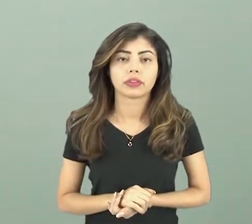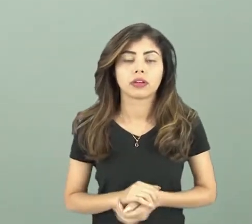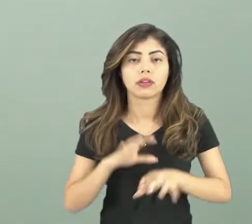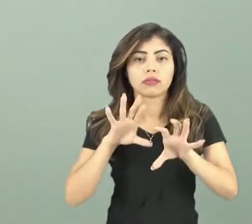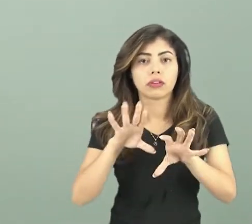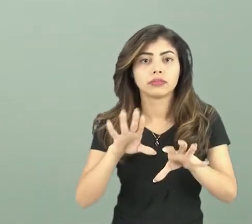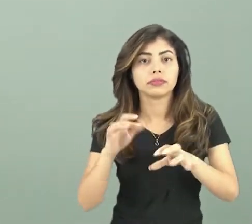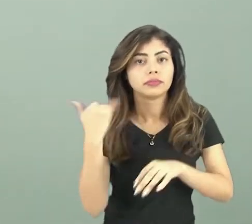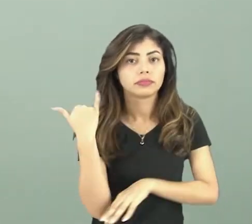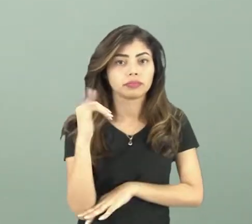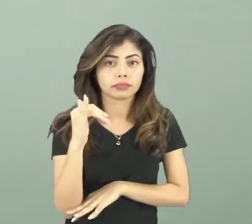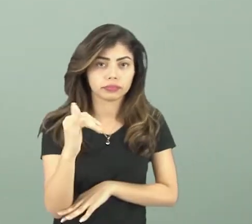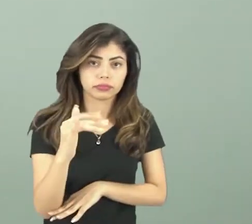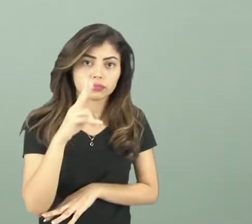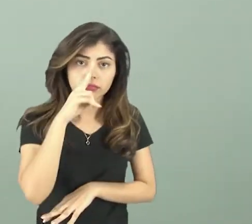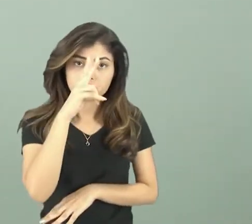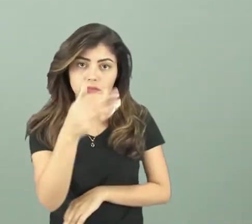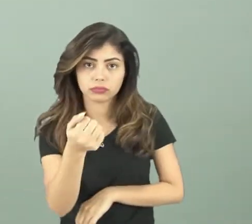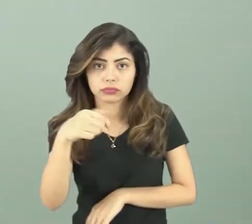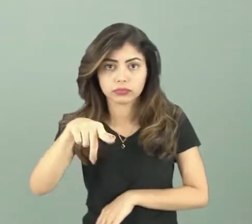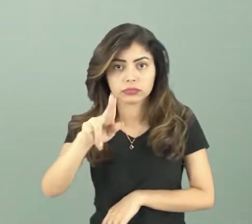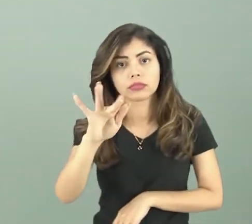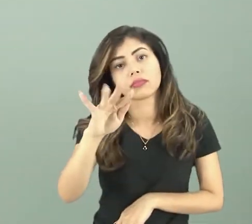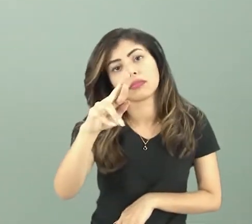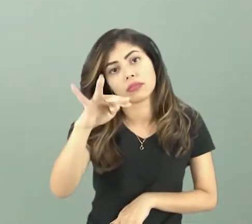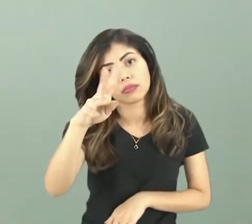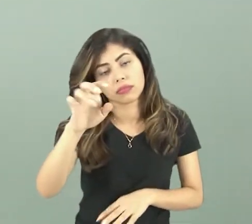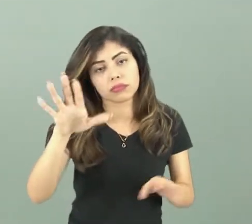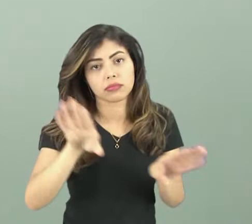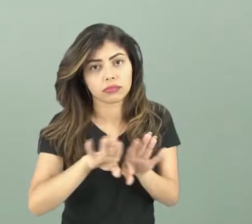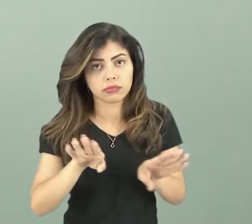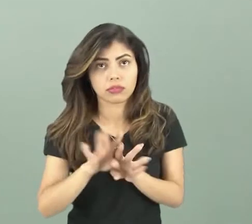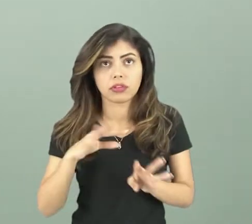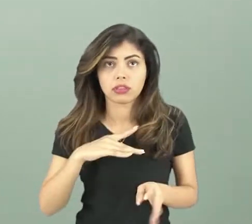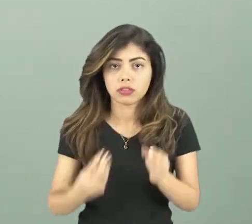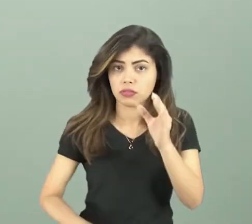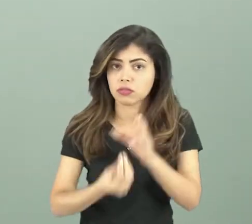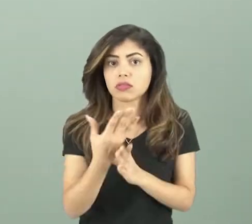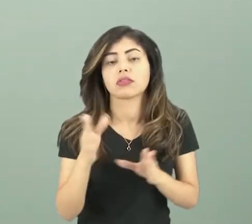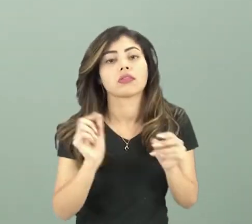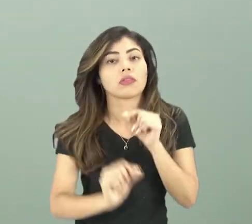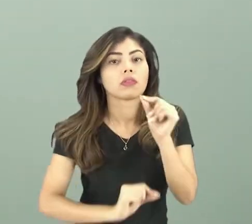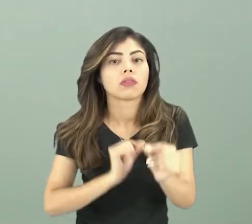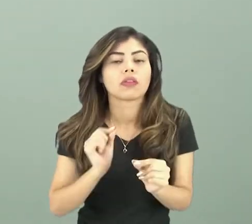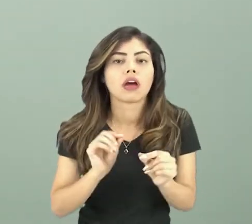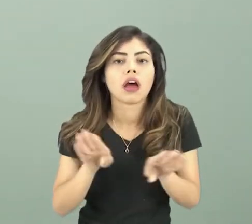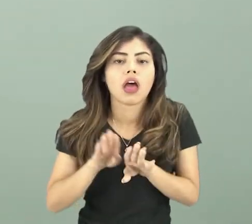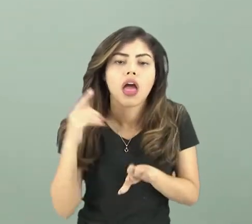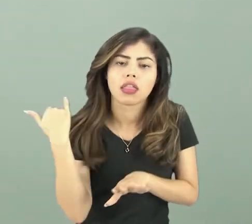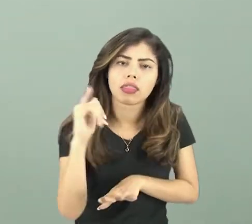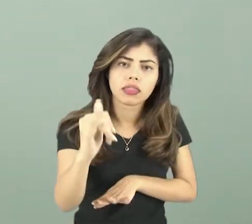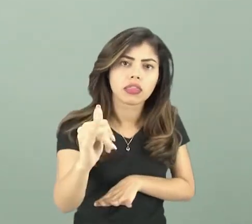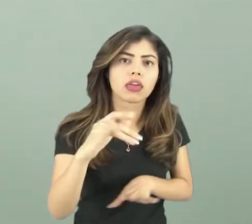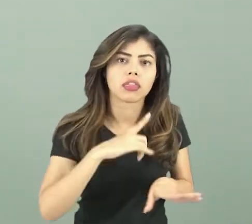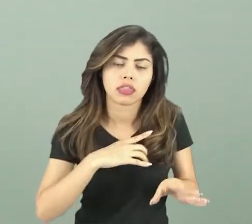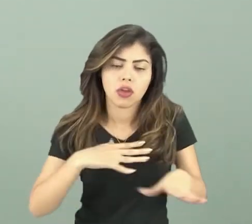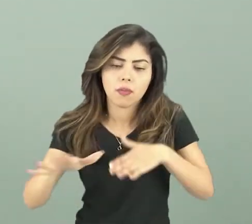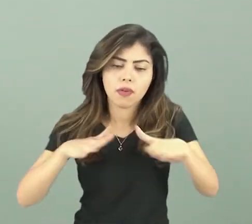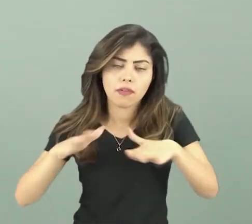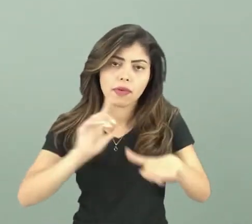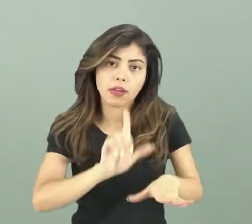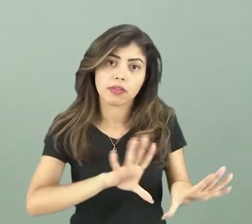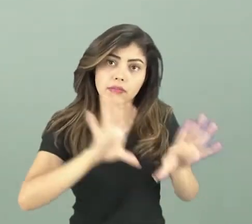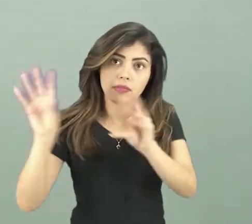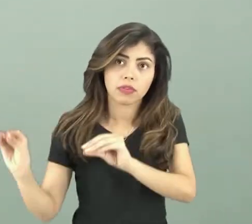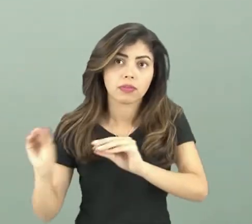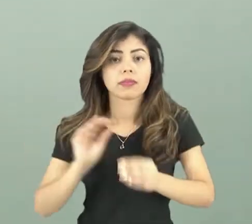caso das cargas elétricas, a força magnética passa a existir quando uma partícula eletricamente carregada movimenta-se de uma região para